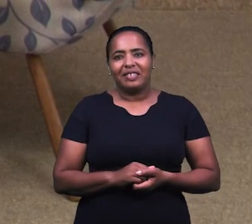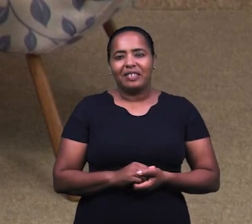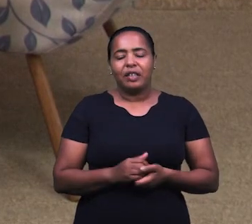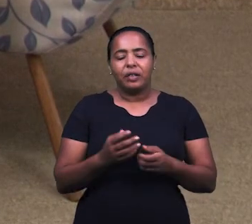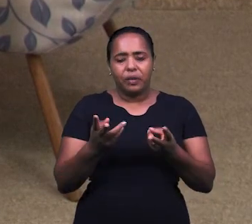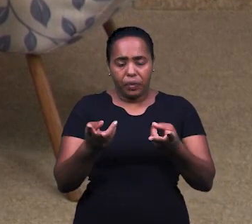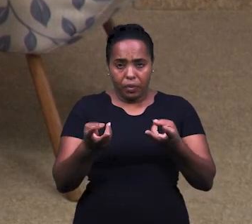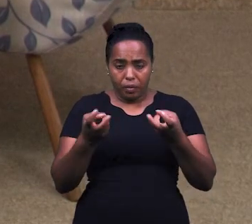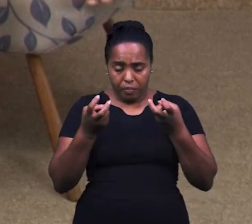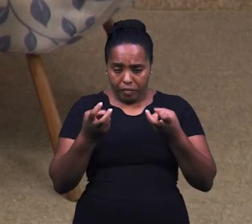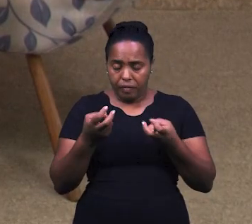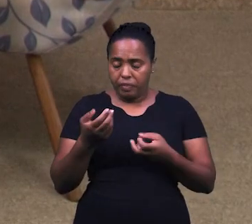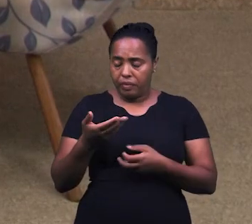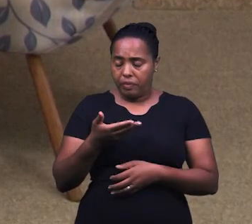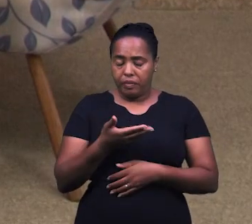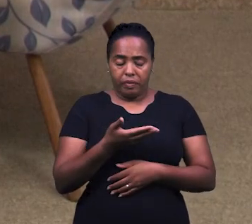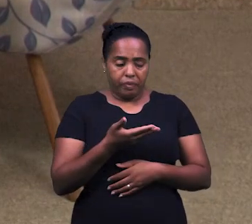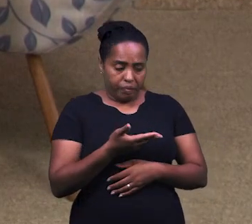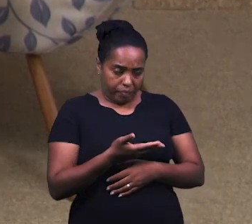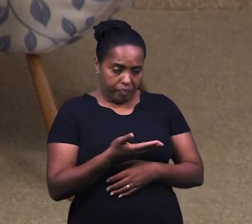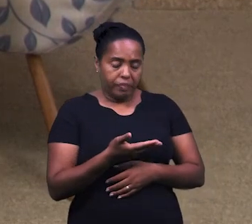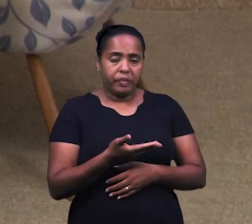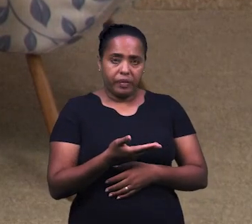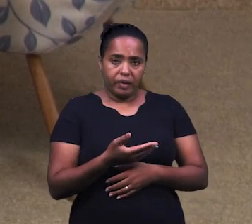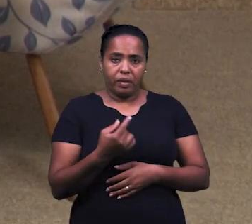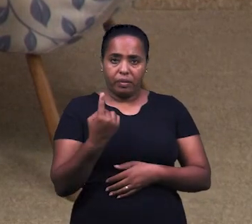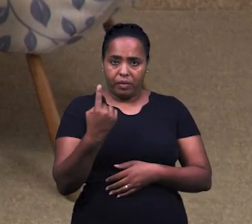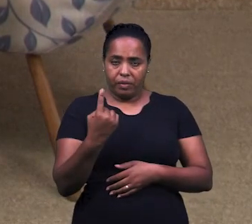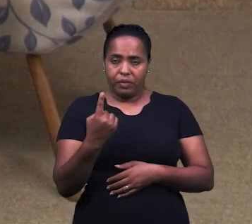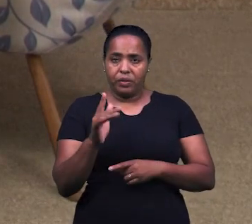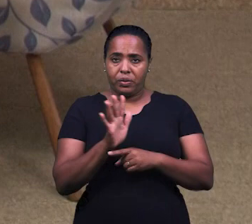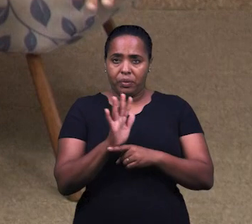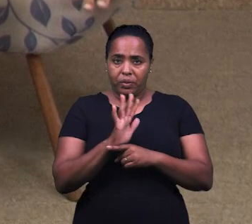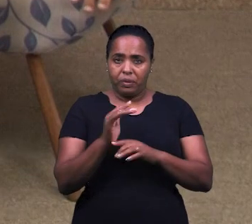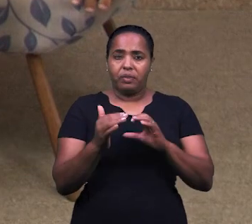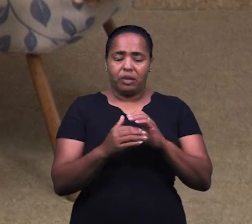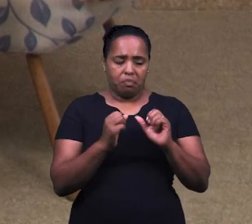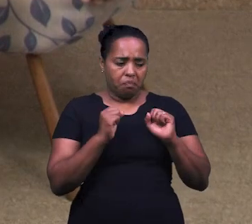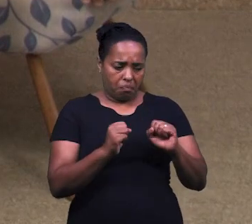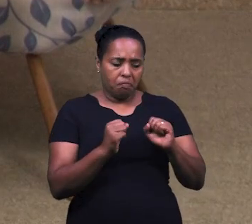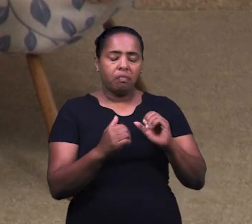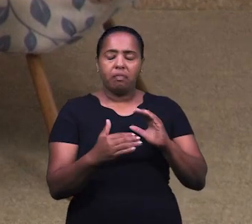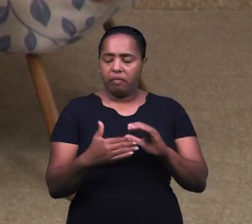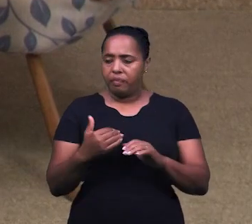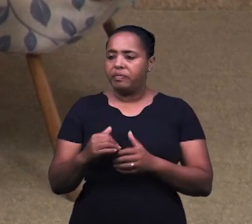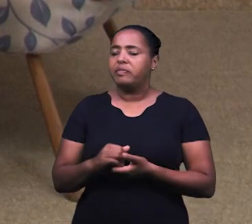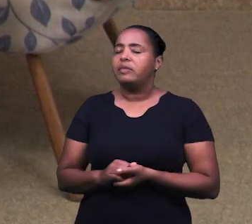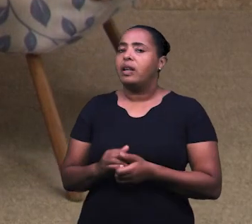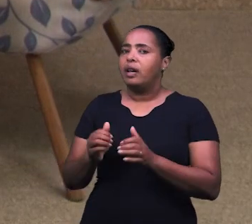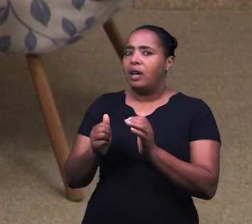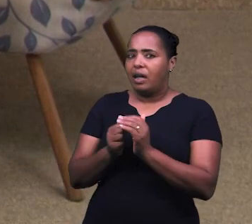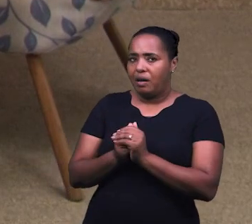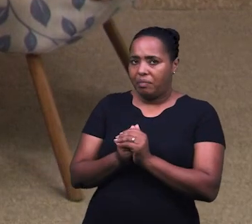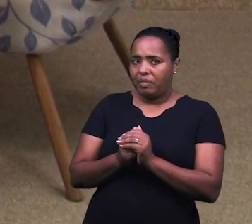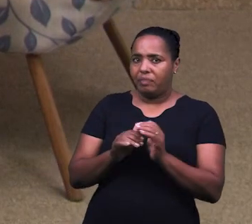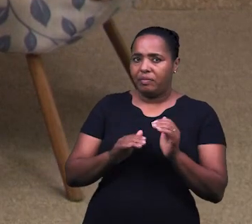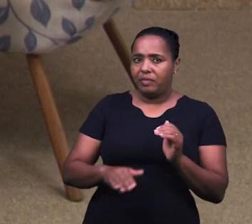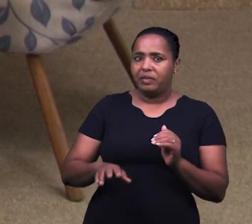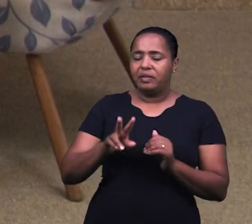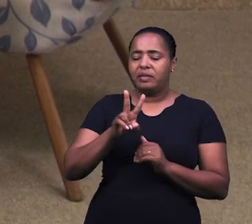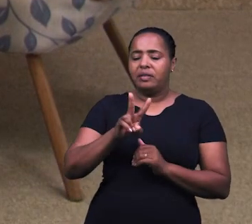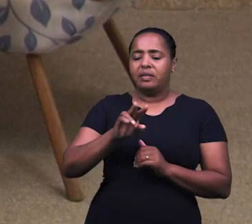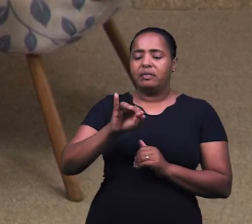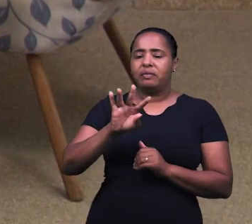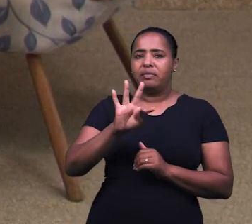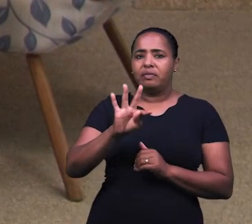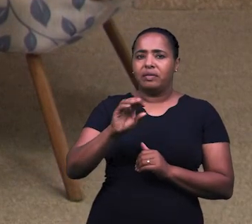creio que você ainda tem uma observação, não é, a fazer acerca de uma dos vídeos que recebemos. Pode falar, minha irmã. Amém. Foi da nossa